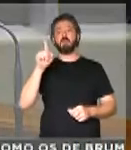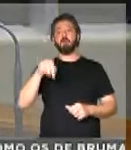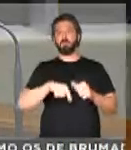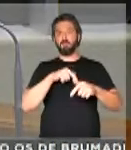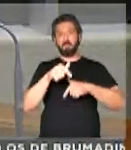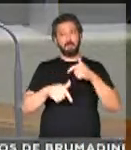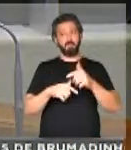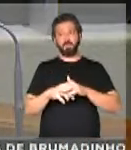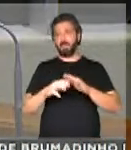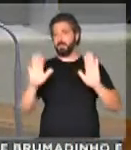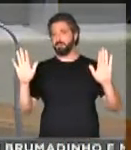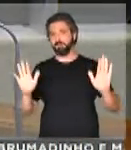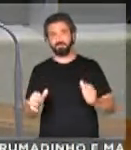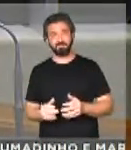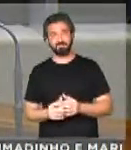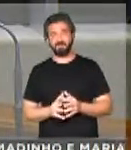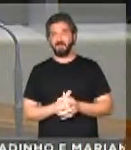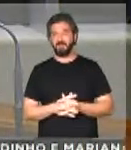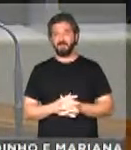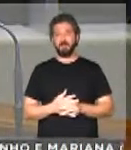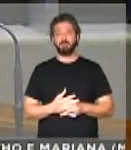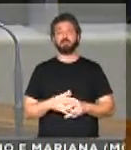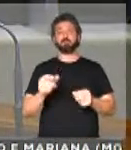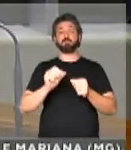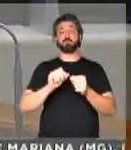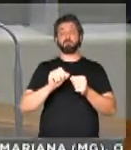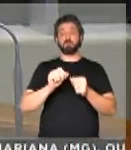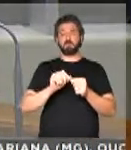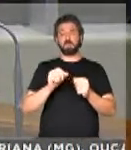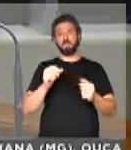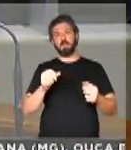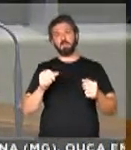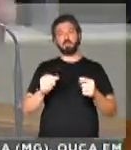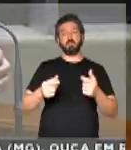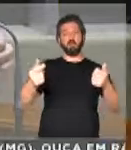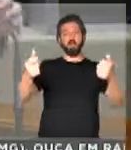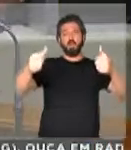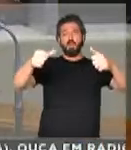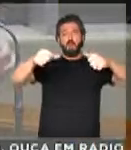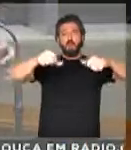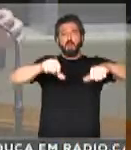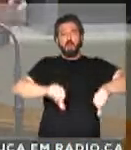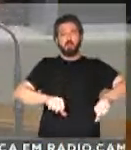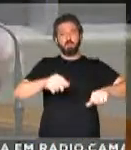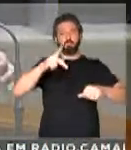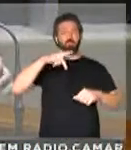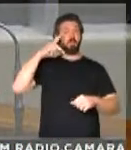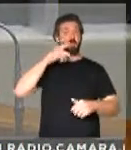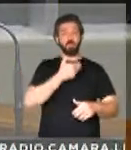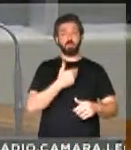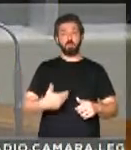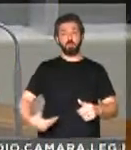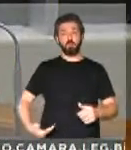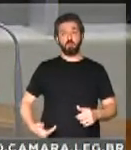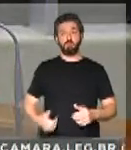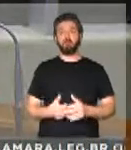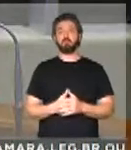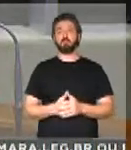um trabalho que leva ao retrocesso em políticas